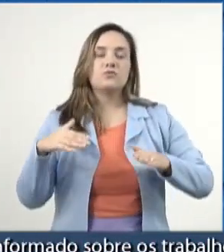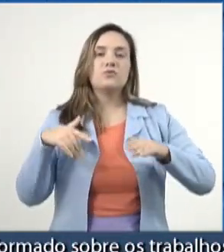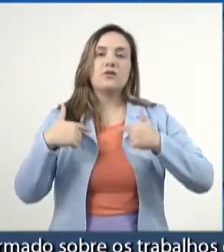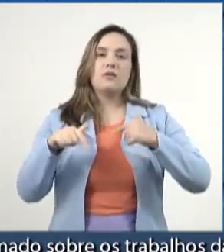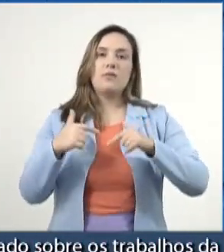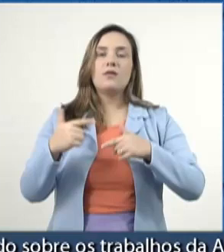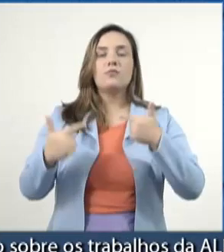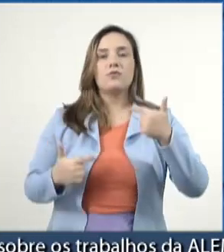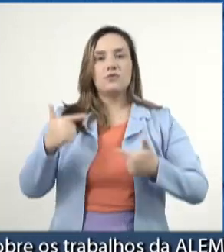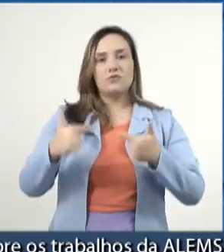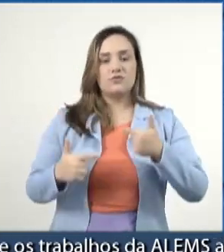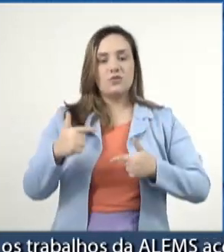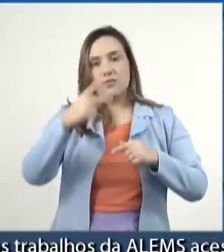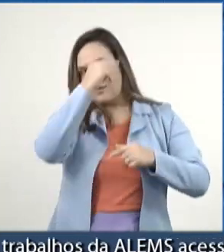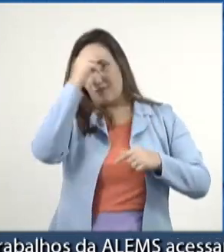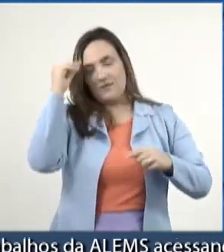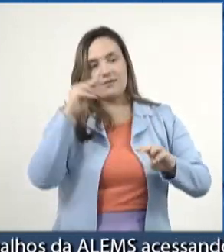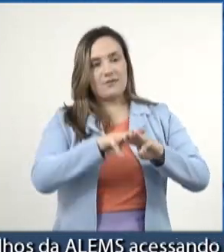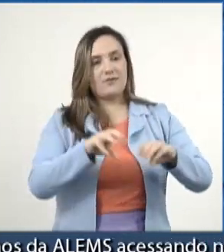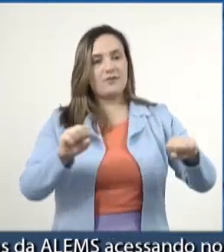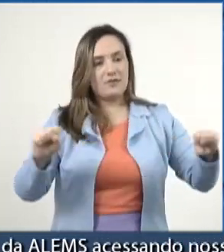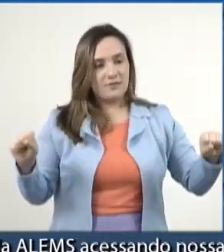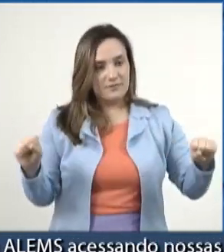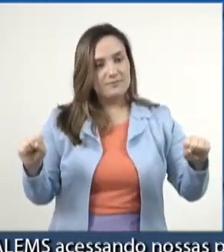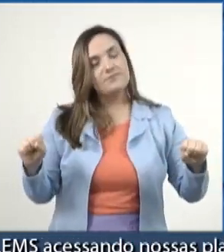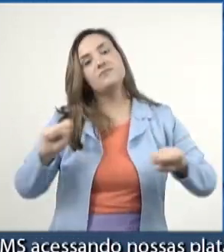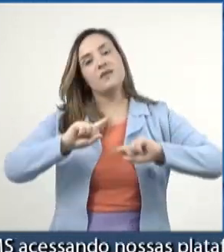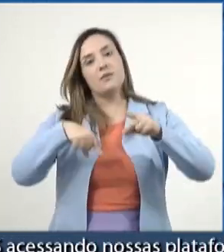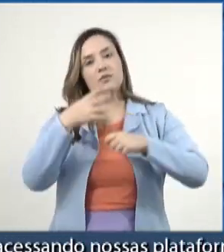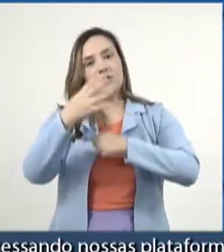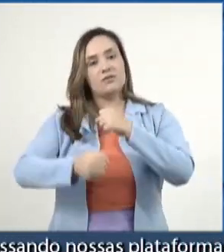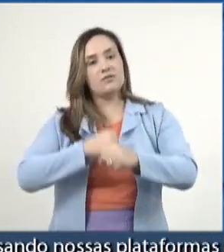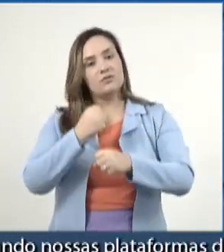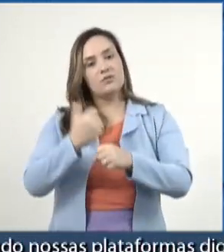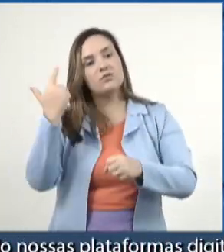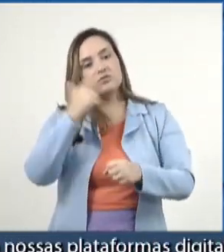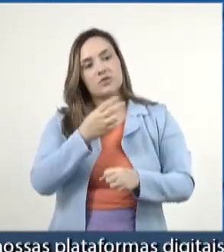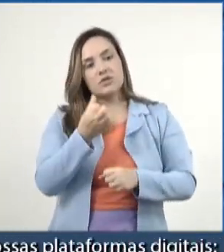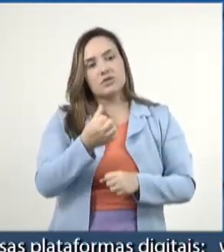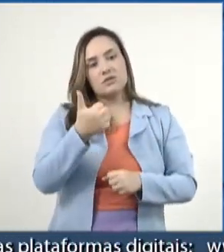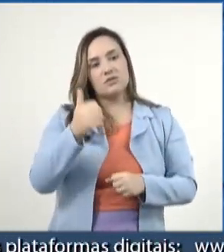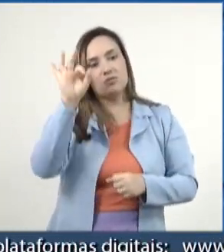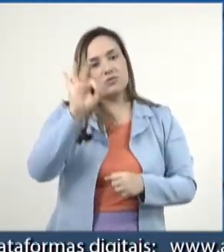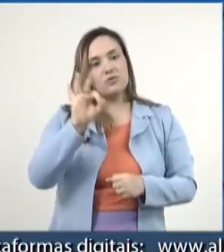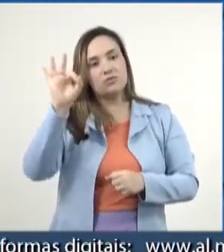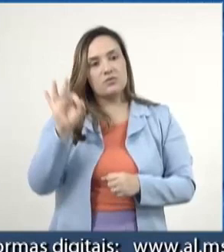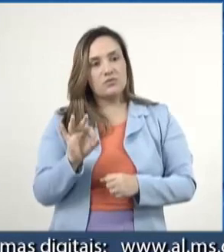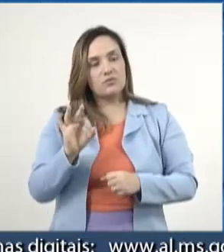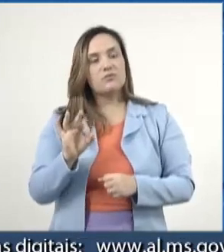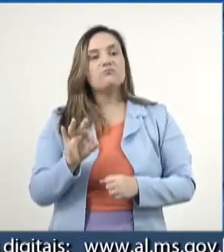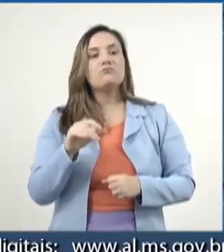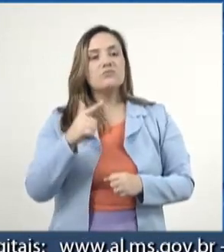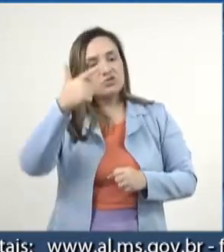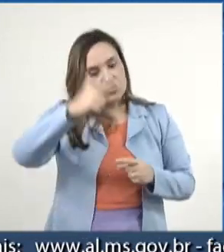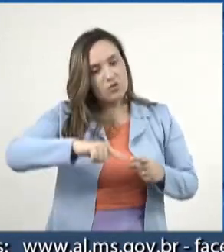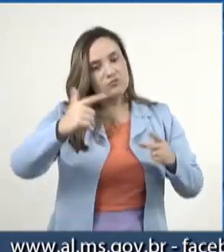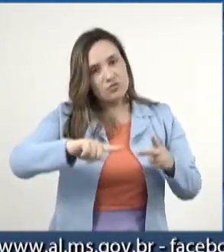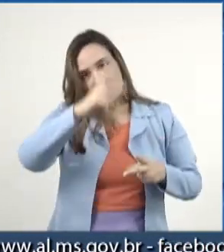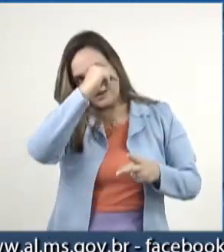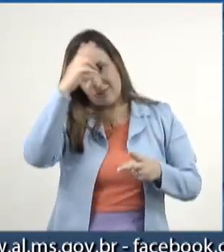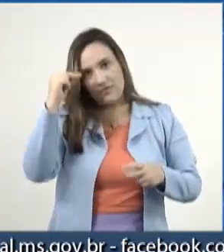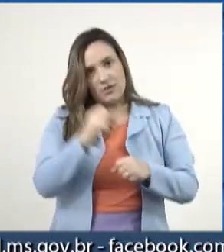elegeu-se prefeito de Maracaju, tendo sido reeleito 4 anos depois com mais de 61% dos eleitores daquele município.